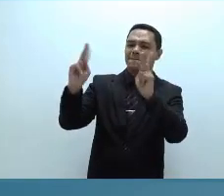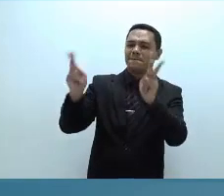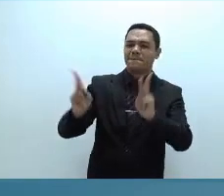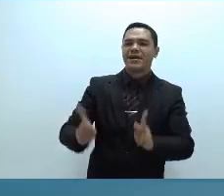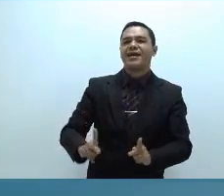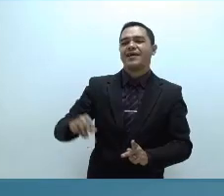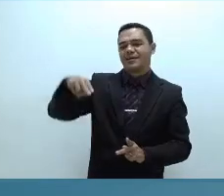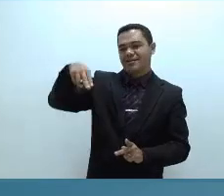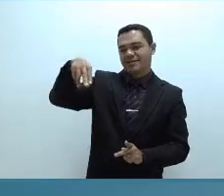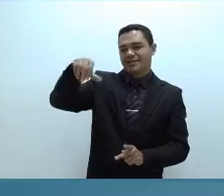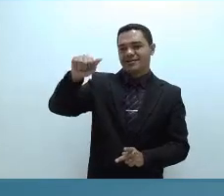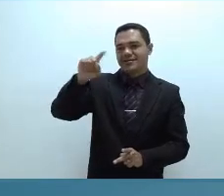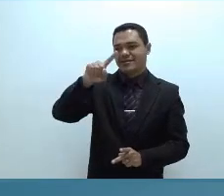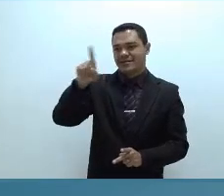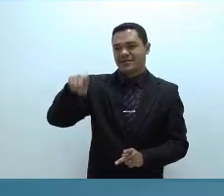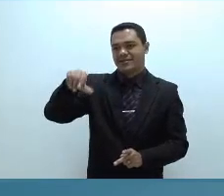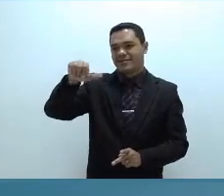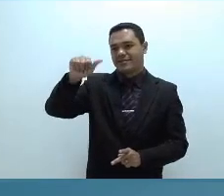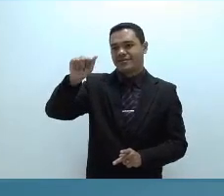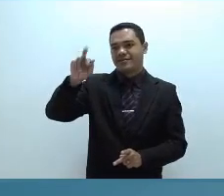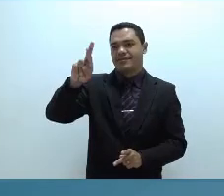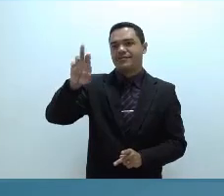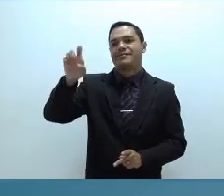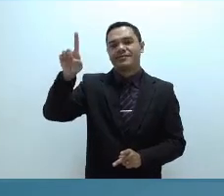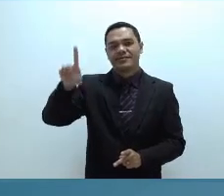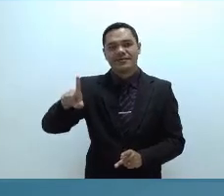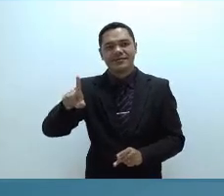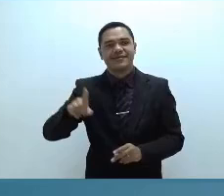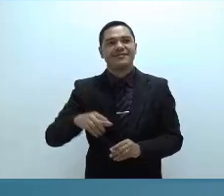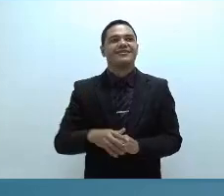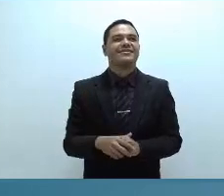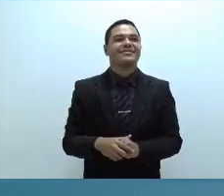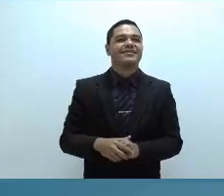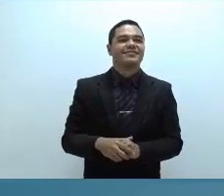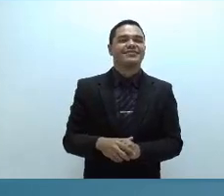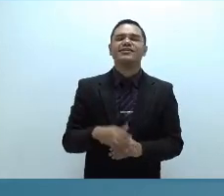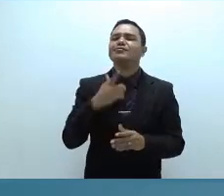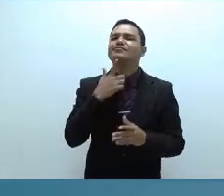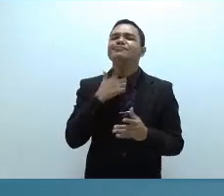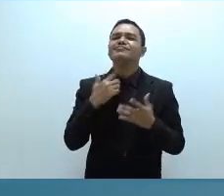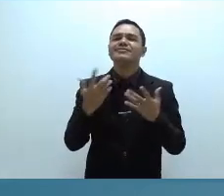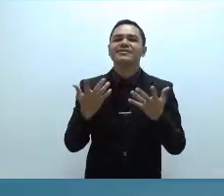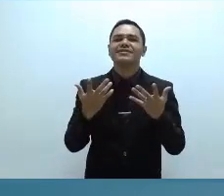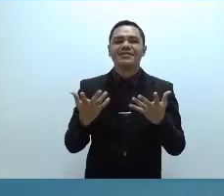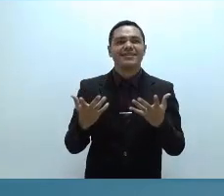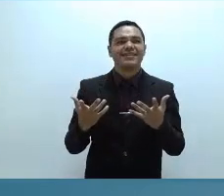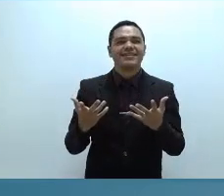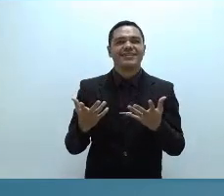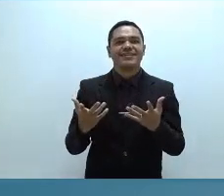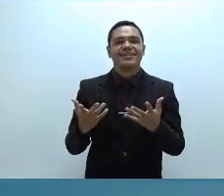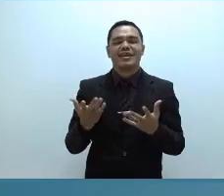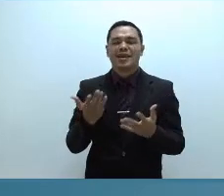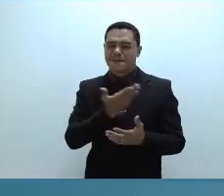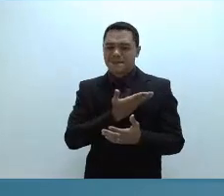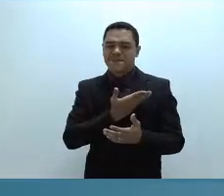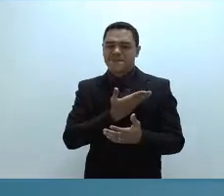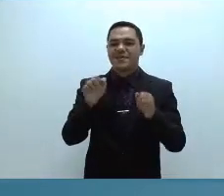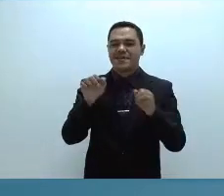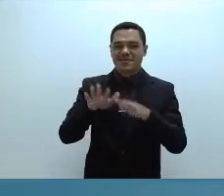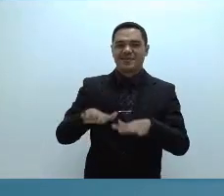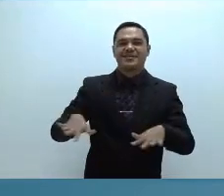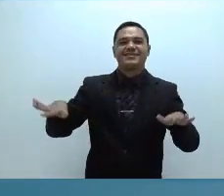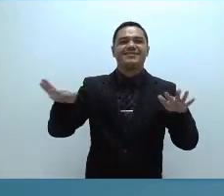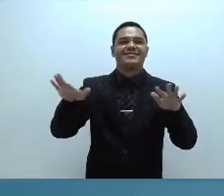Nazaré. Então, é isso que eu desejo de coração para minhas queridas colegas. Um